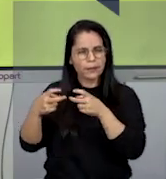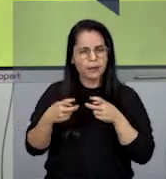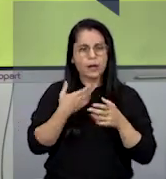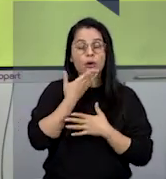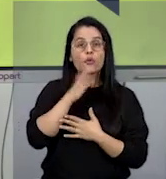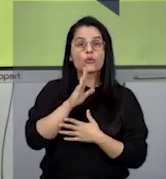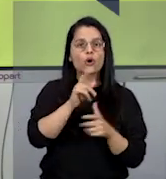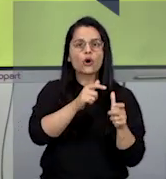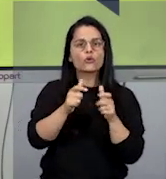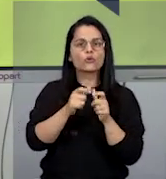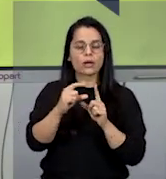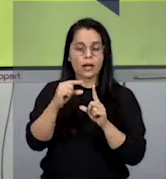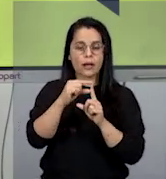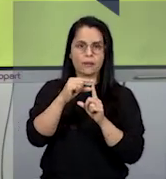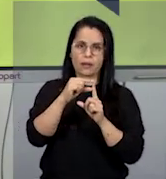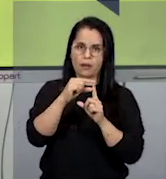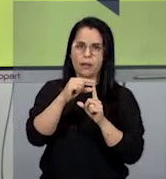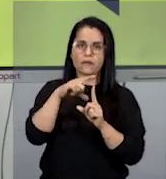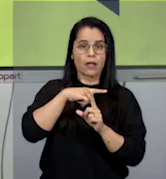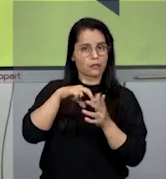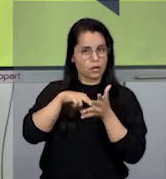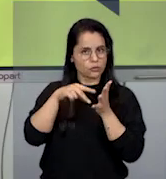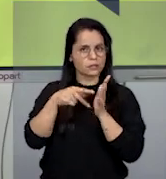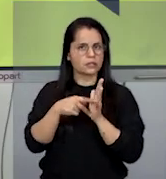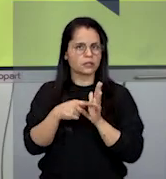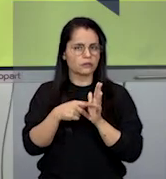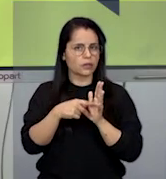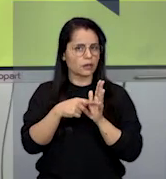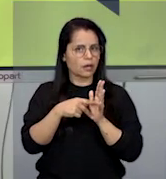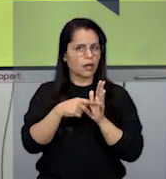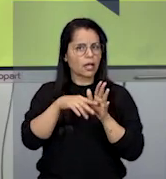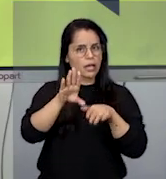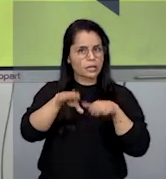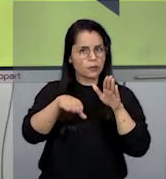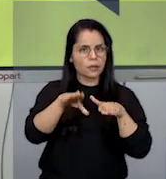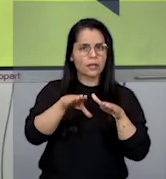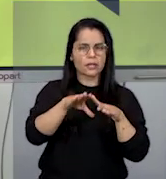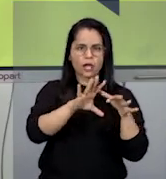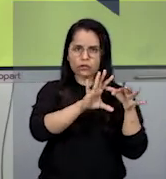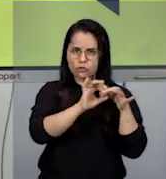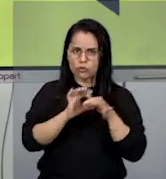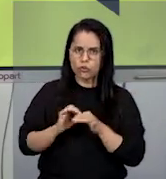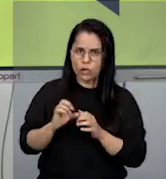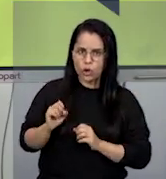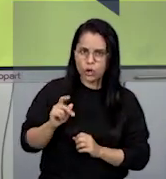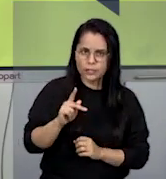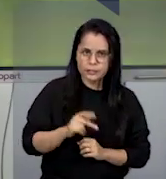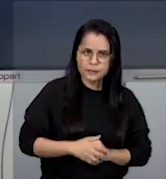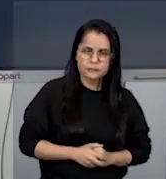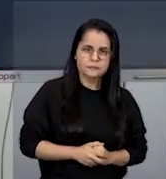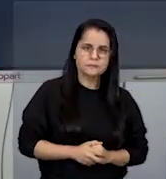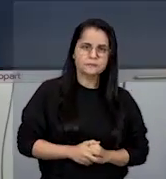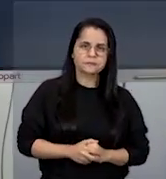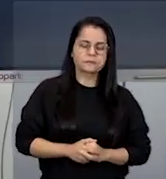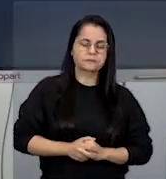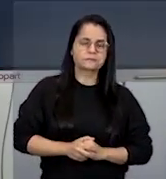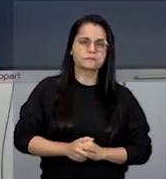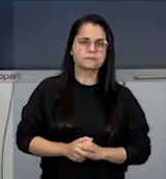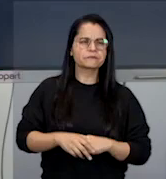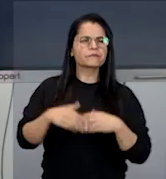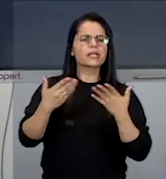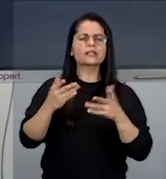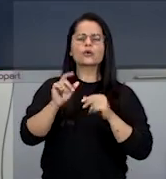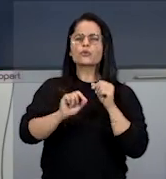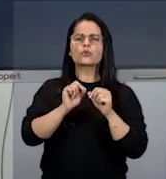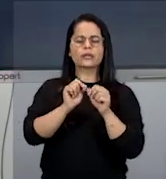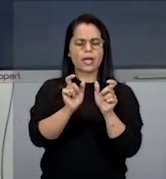qual lugar que essa palavra tem o significado conforme eu preciso compreender, certo? Mas então, o